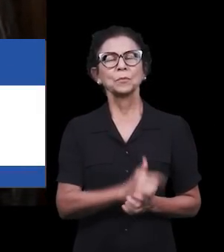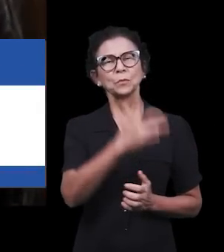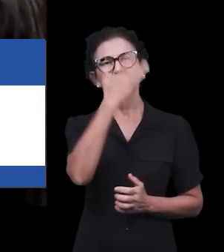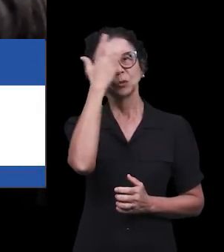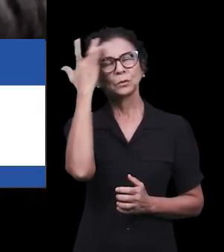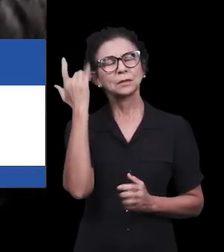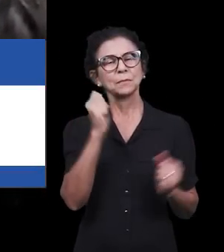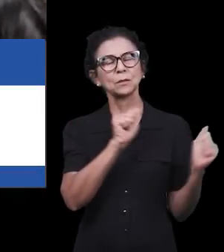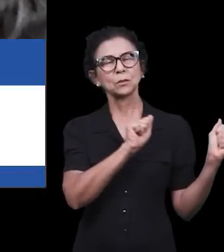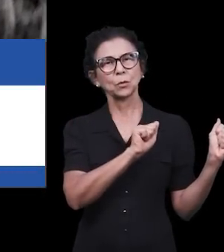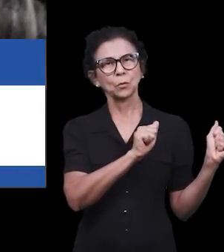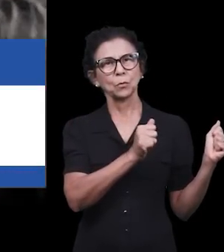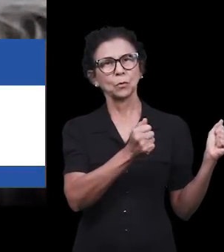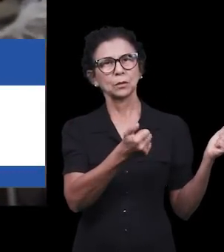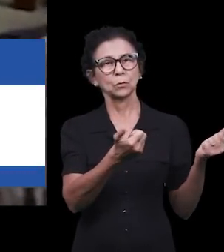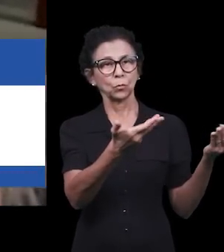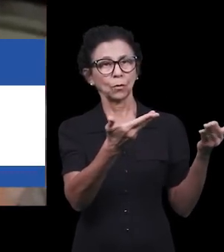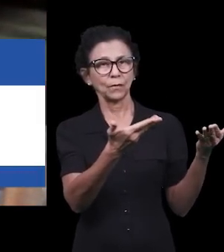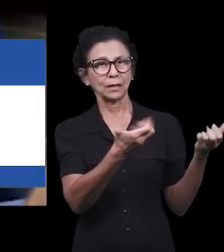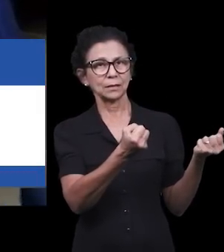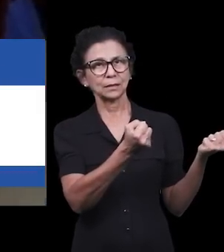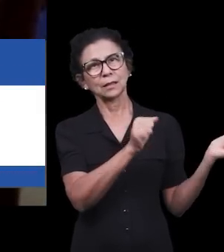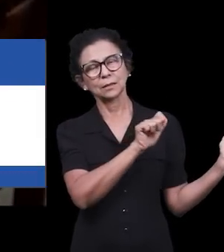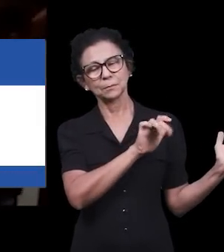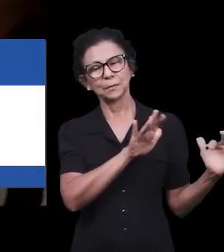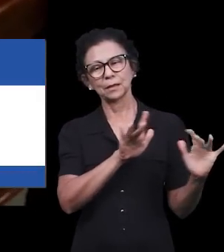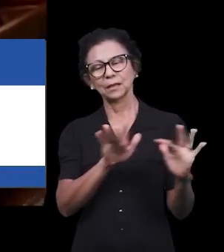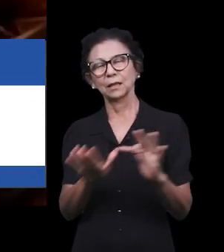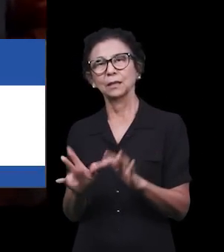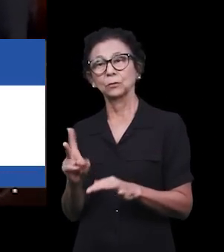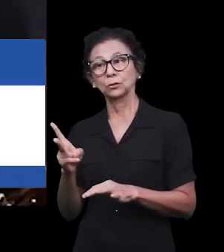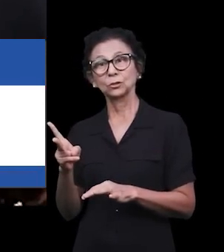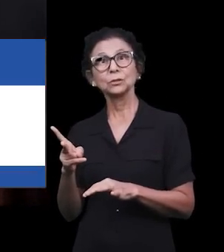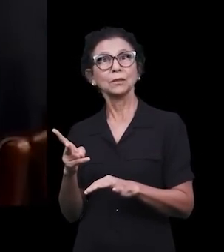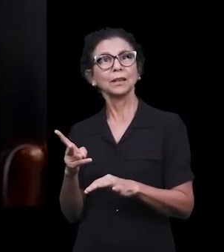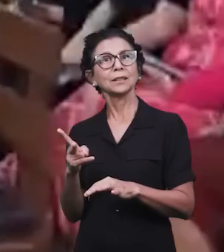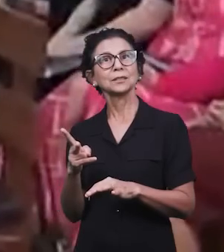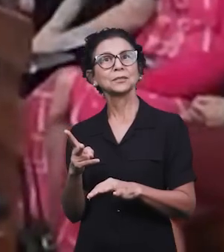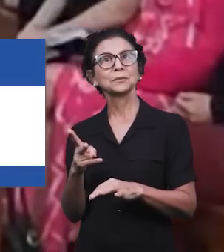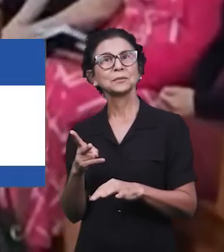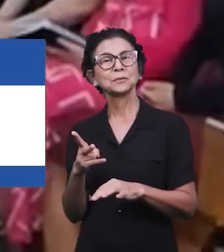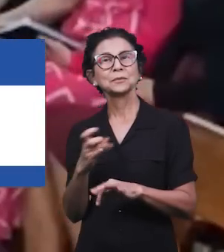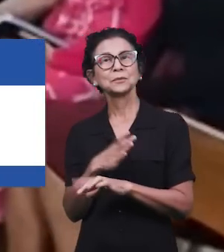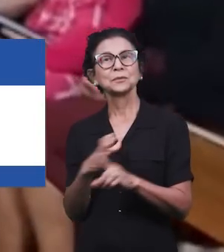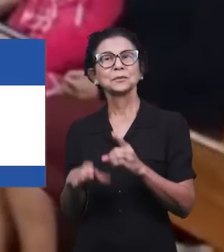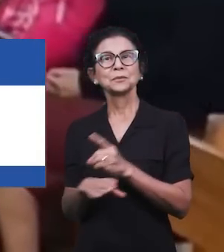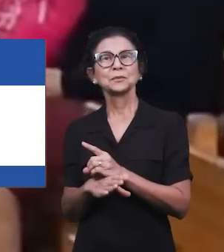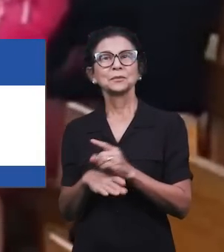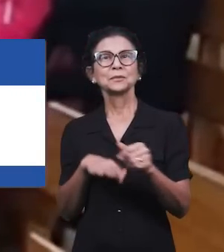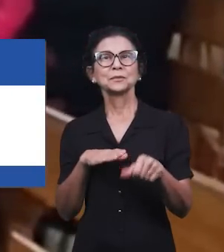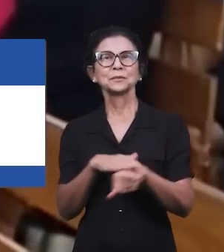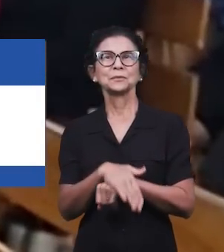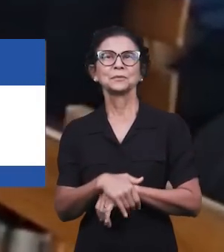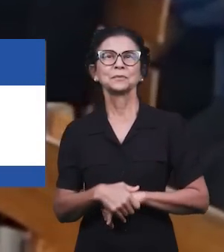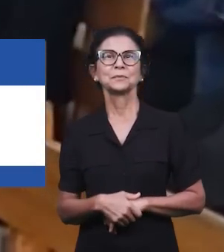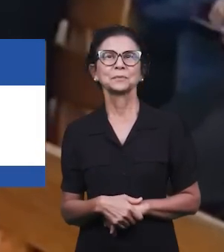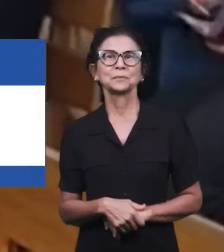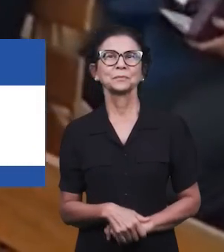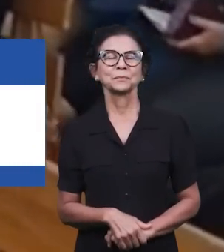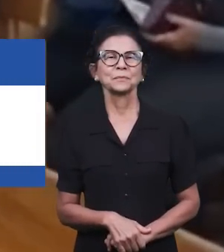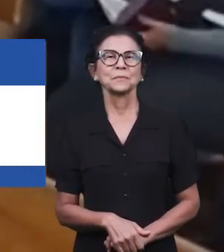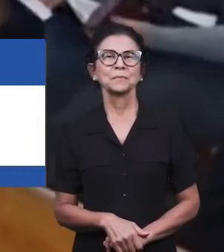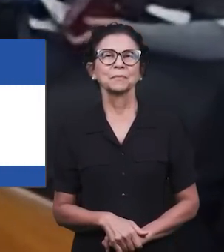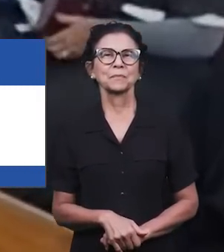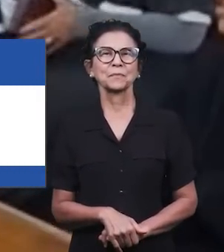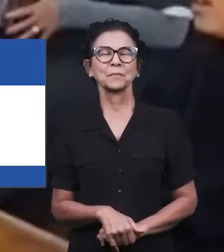aula, permaneceram para participar do culto à noite. Uma bênção. Na região metropolitana de Curitiba, na cidade de